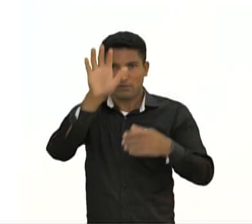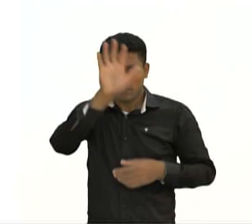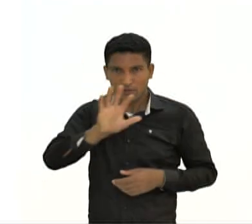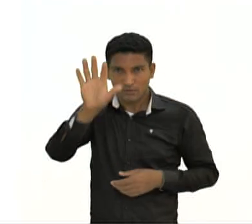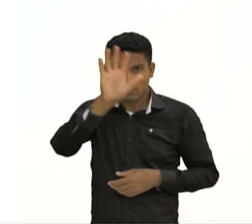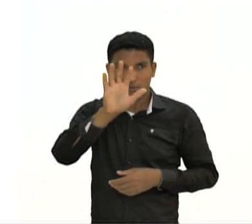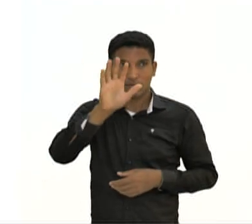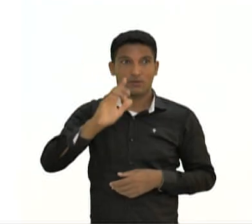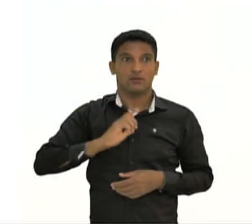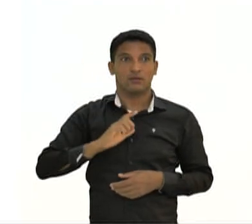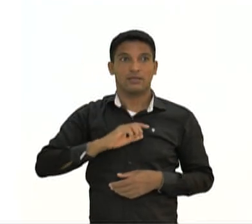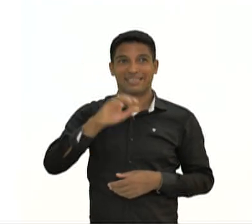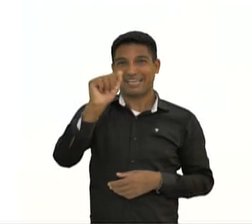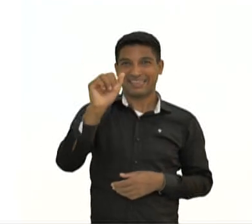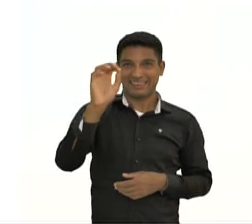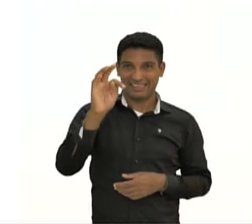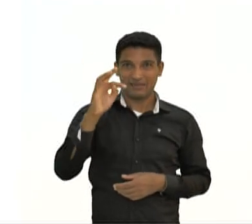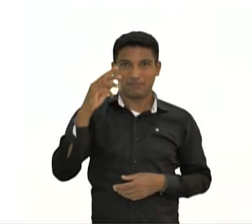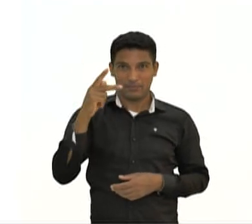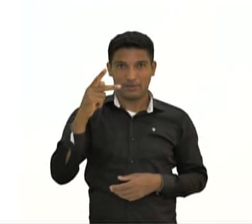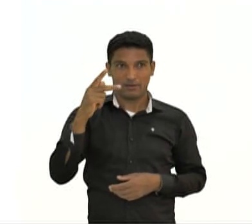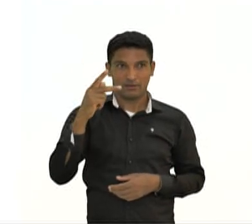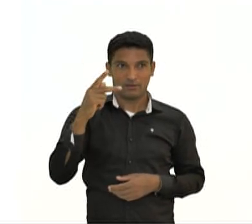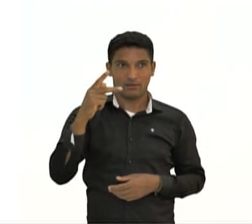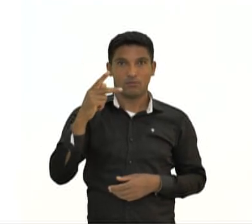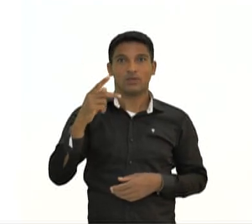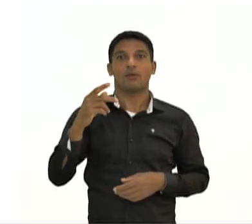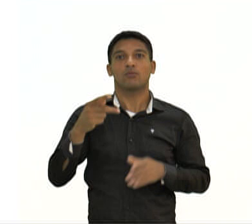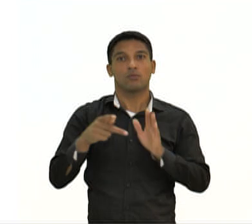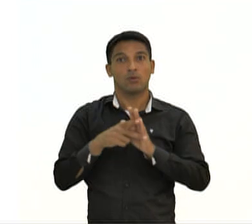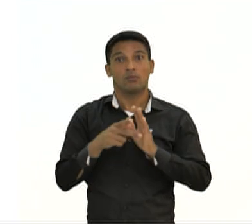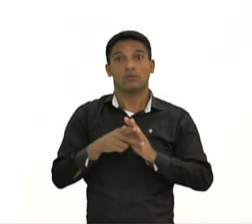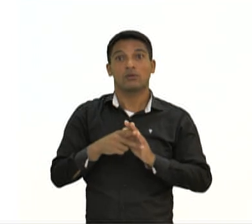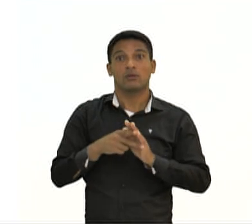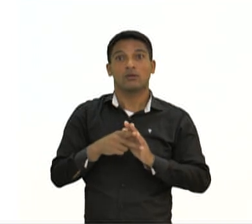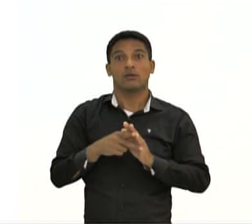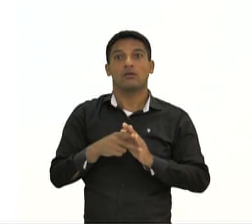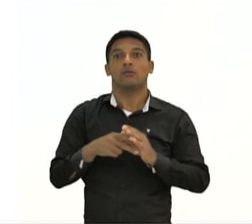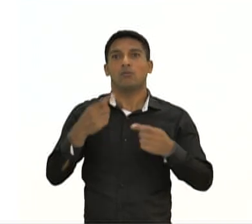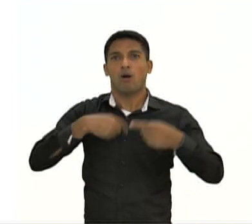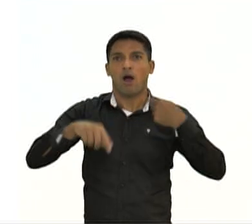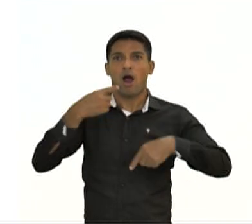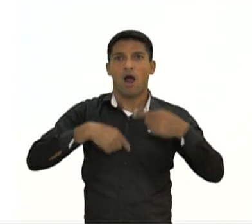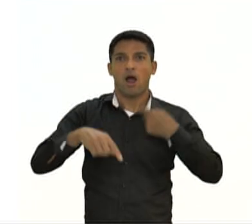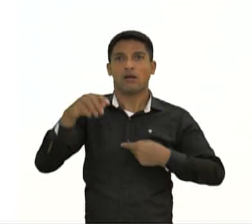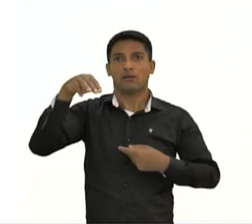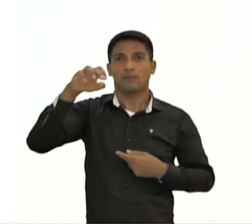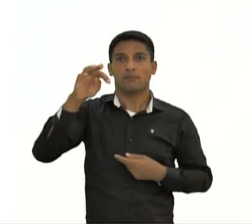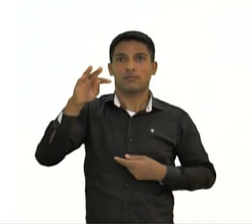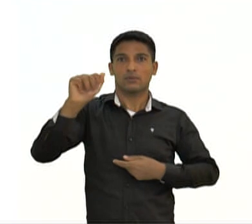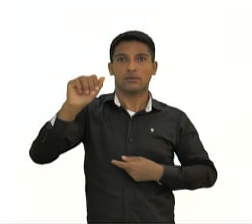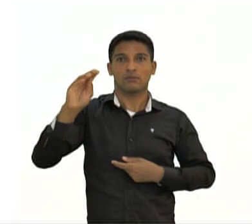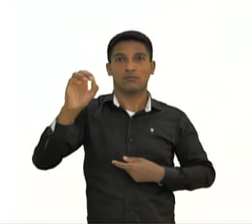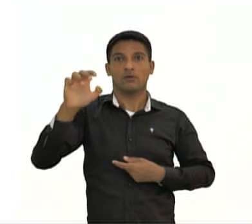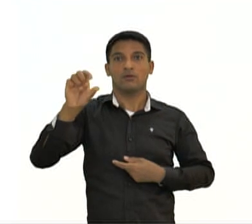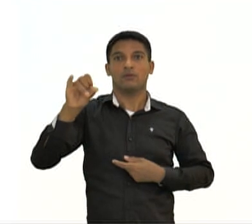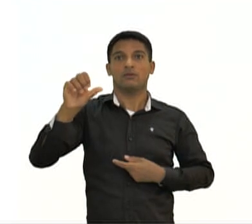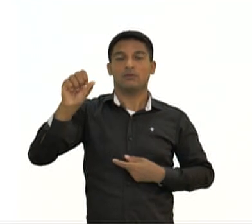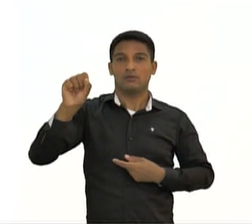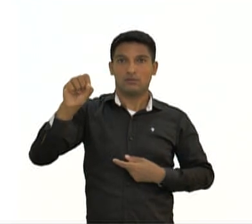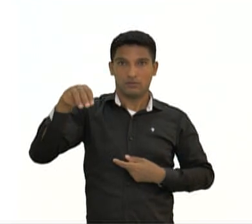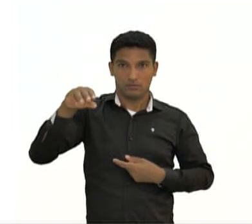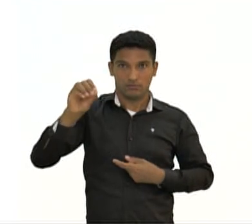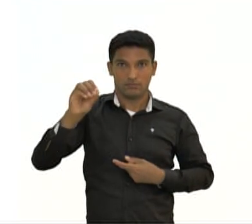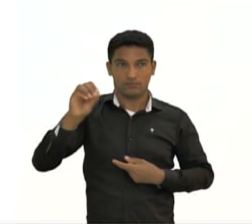ação no metabolismo e liberação de calor, liberação de água e gás carbônico. Tudo bem? Agora, eu quero saber o